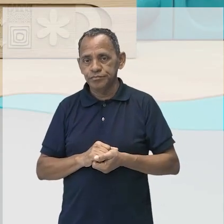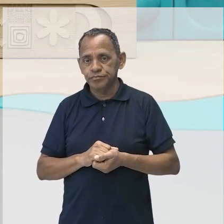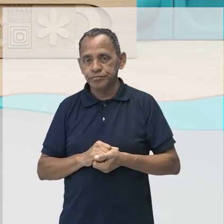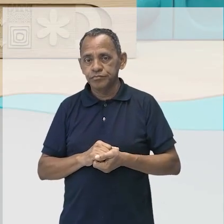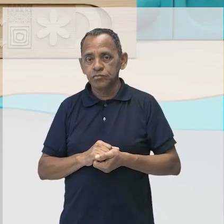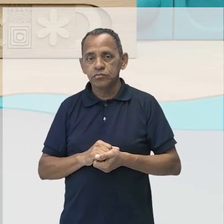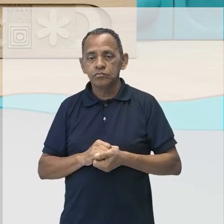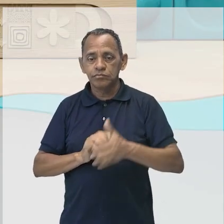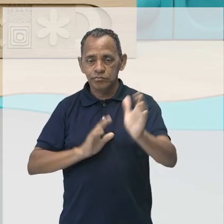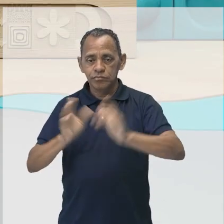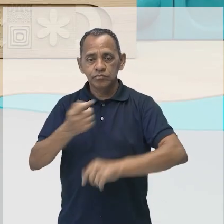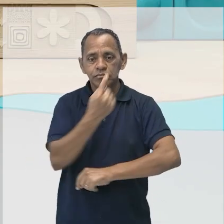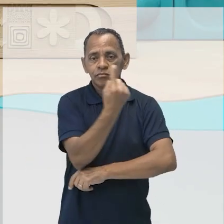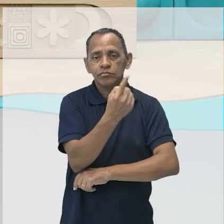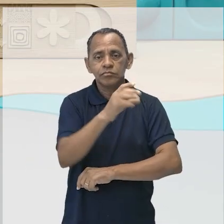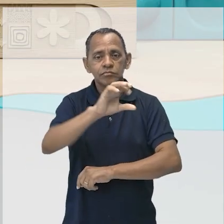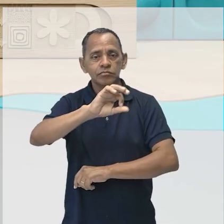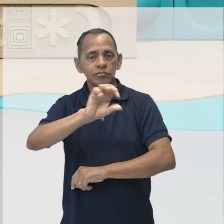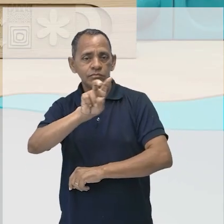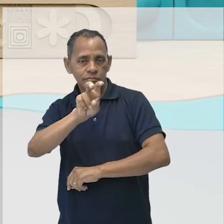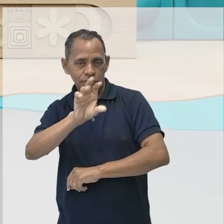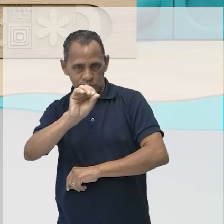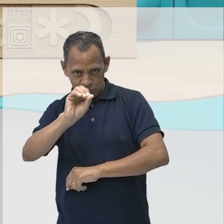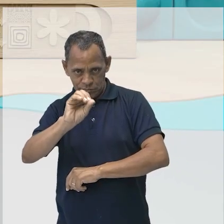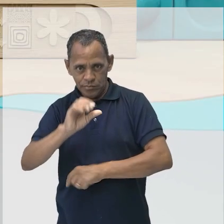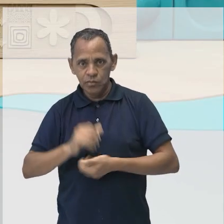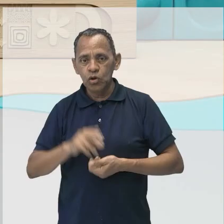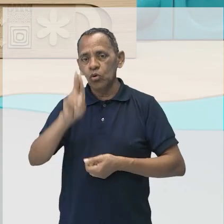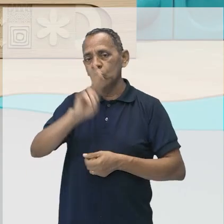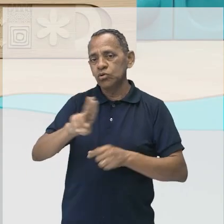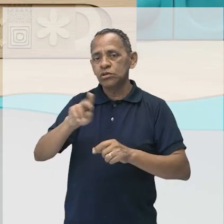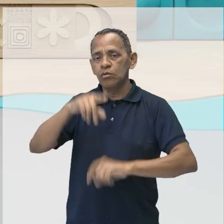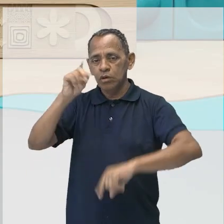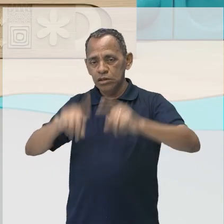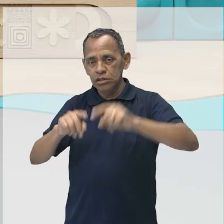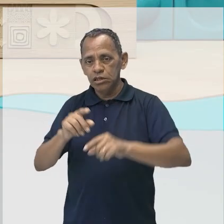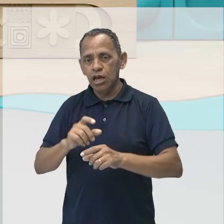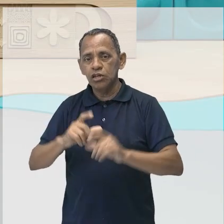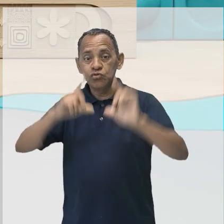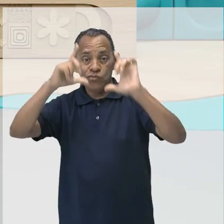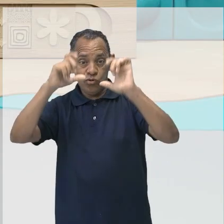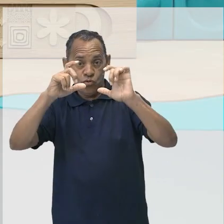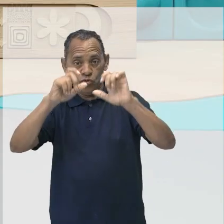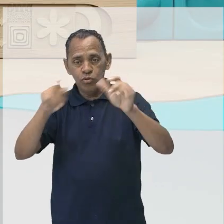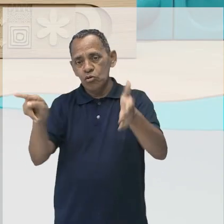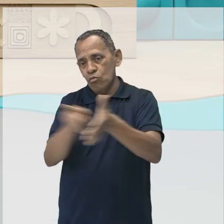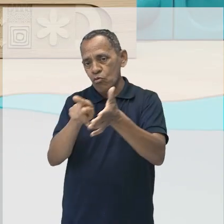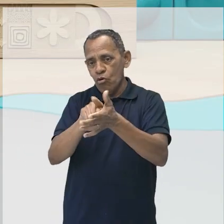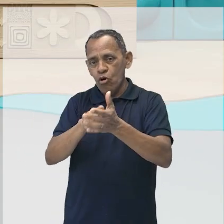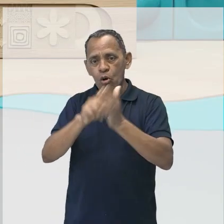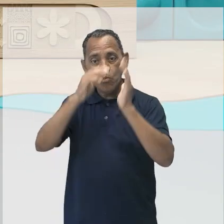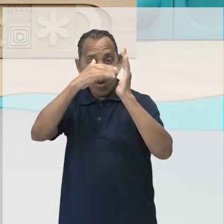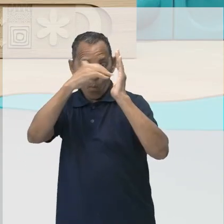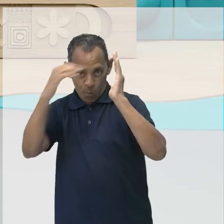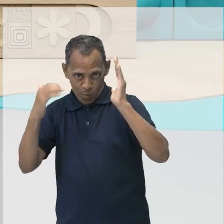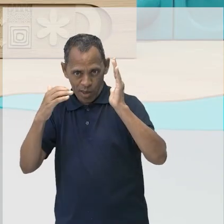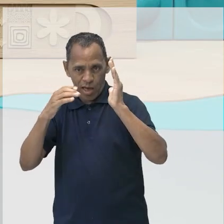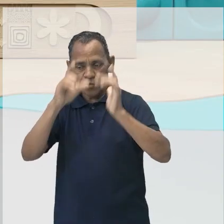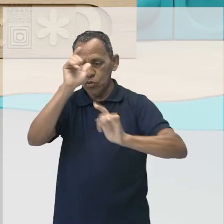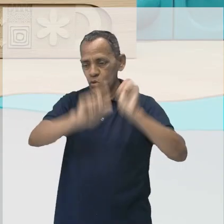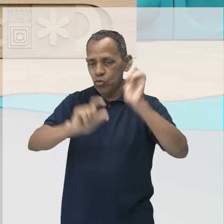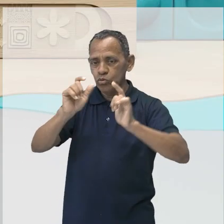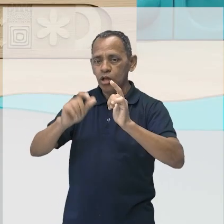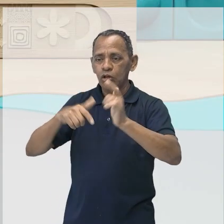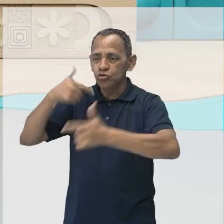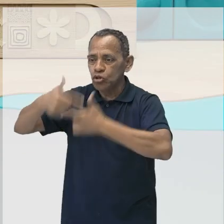na década de 1950, que utilizava elementos, figuras e a própria estética popular em seus